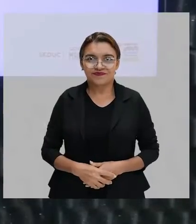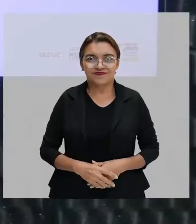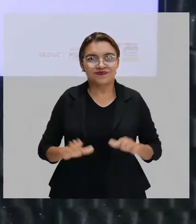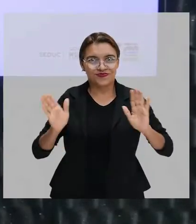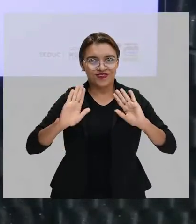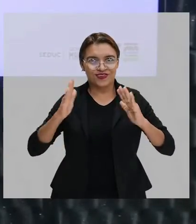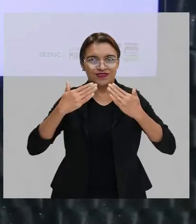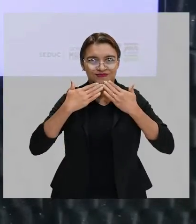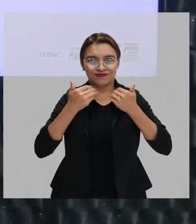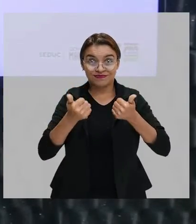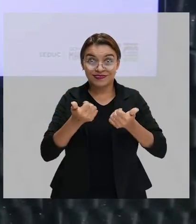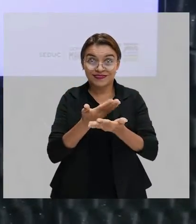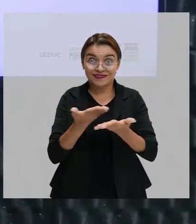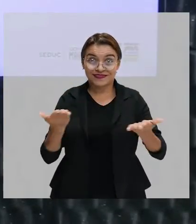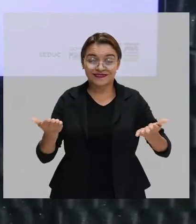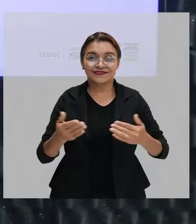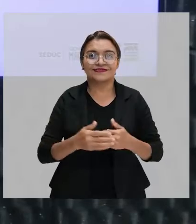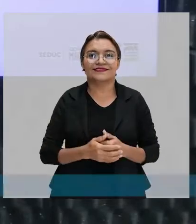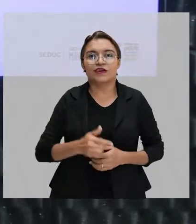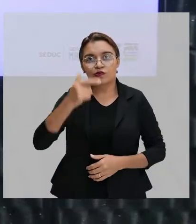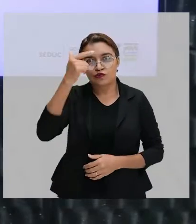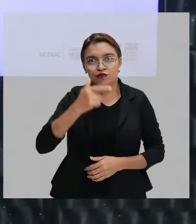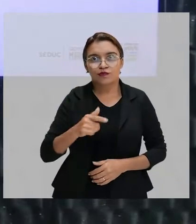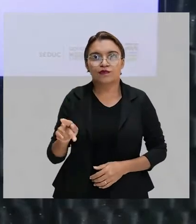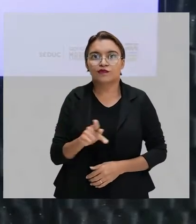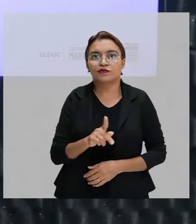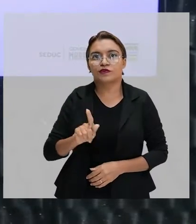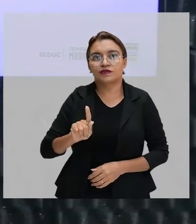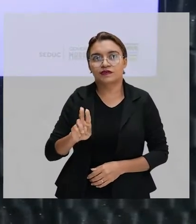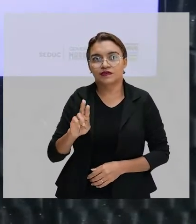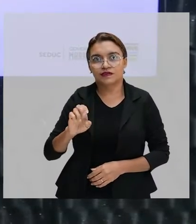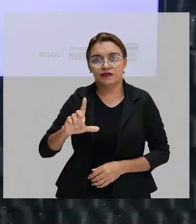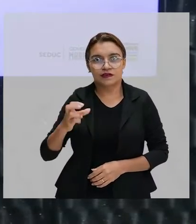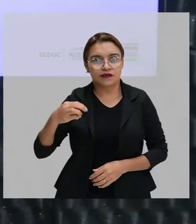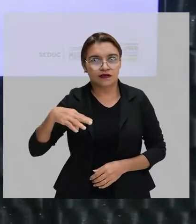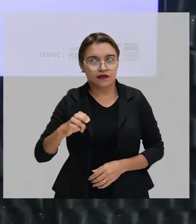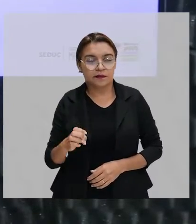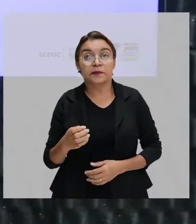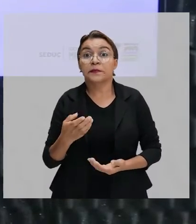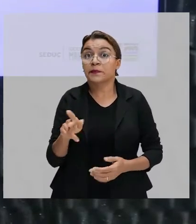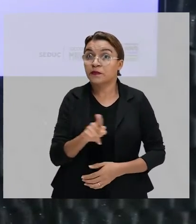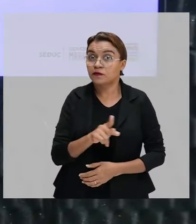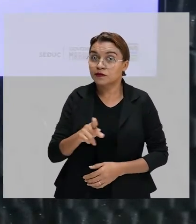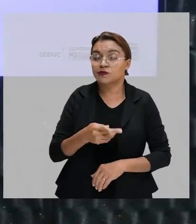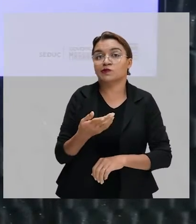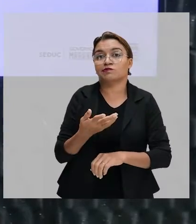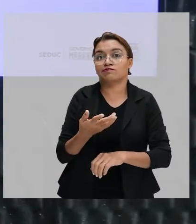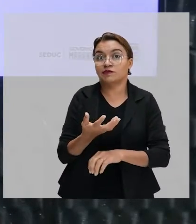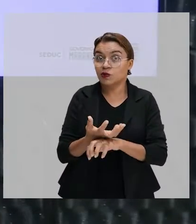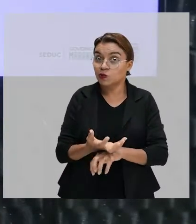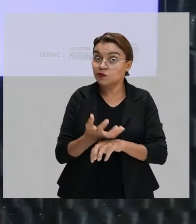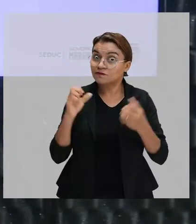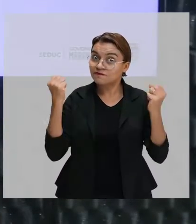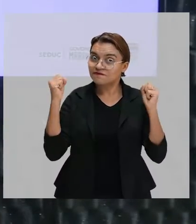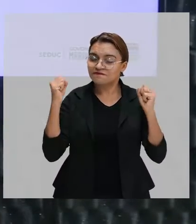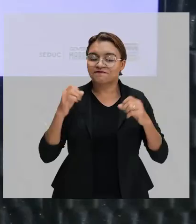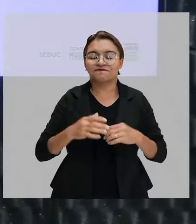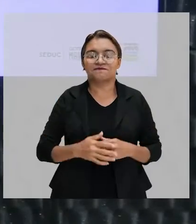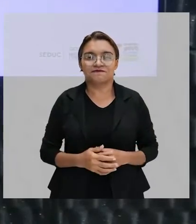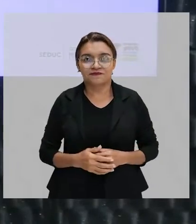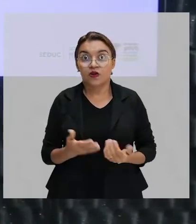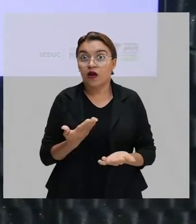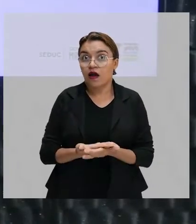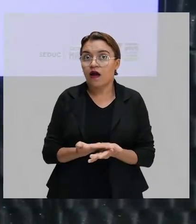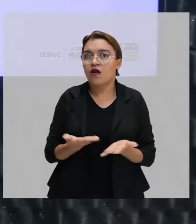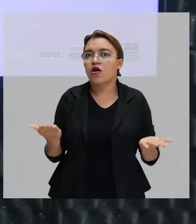o Olá galerinha tudo bem com vocês Guilherme Campos aqui professor de educação física da rede estadual do Maranhão e